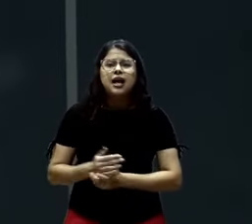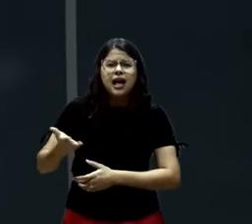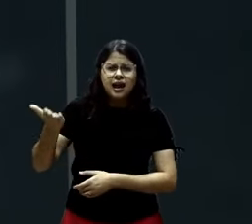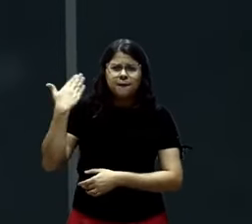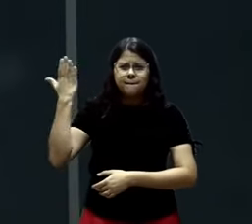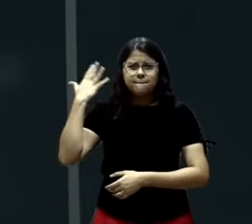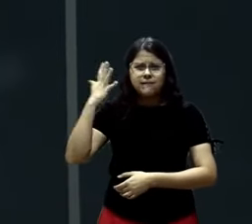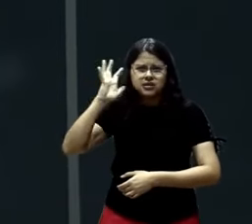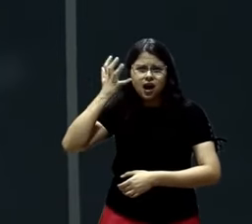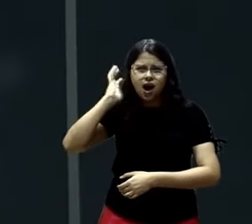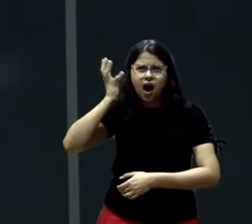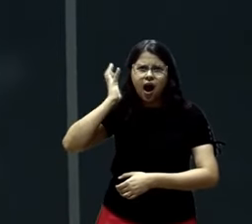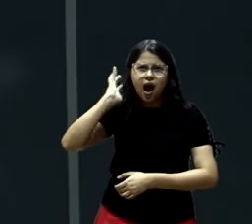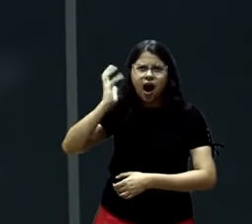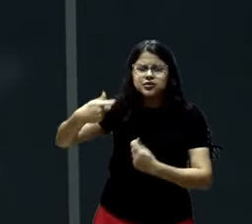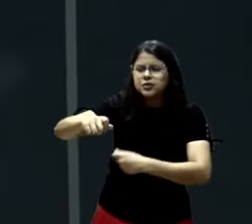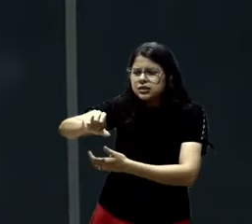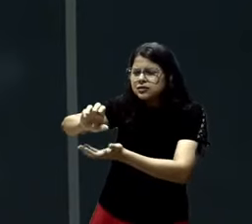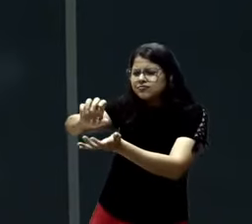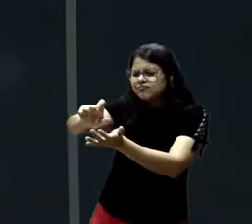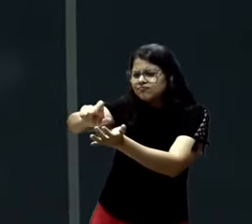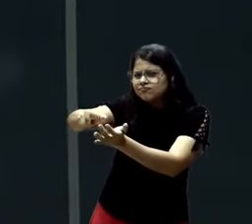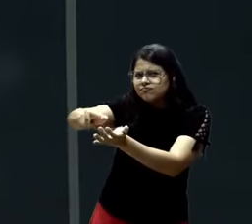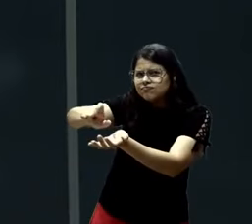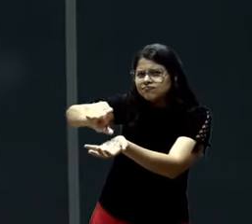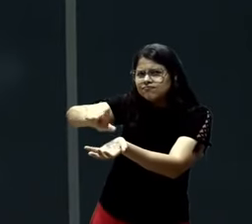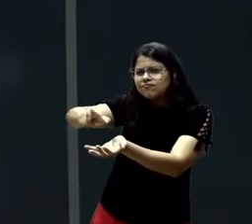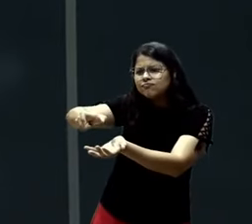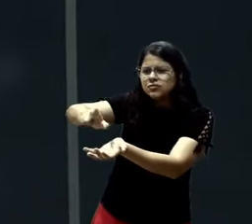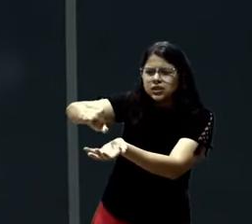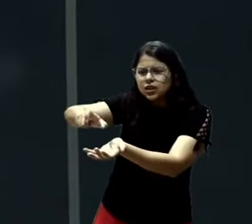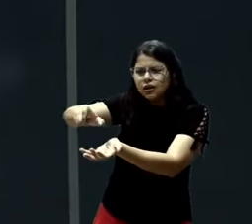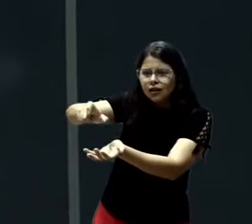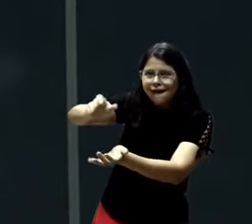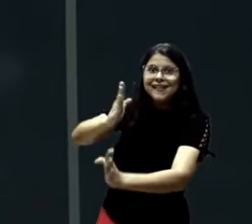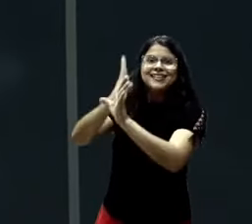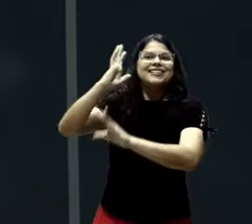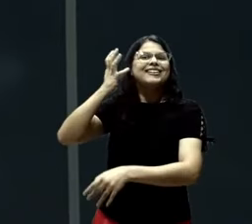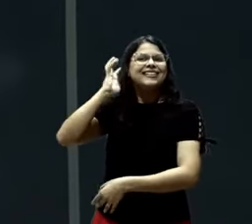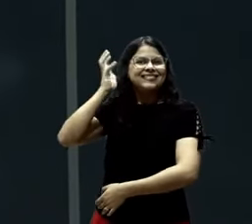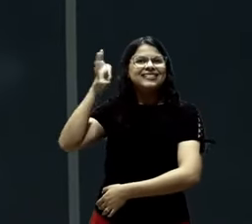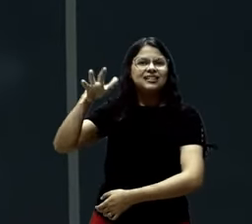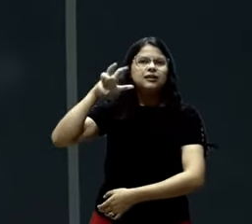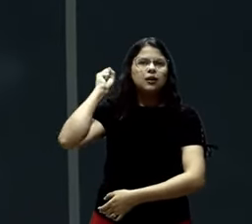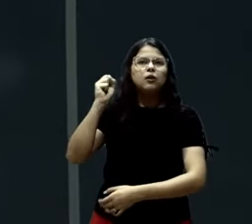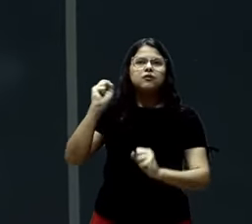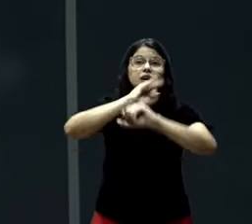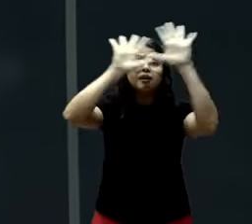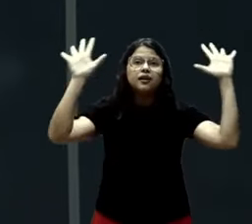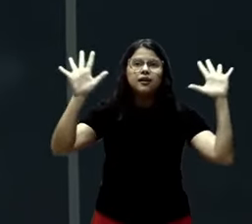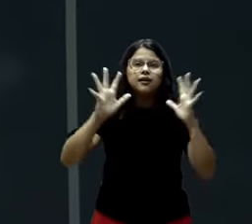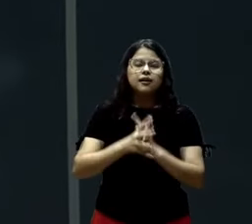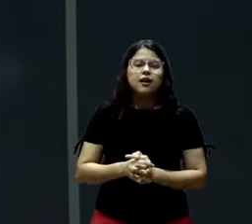chiando, chiando, até que chegava num momentinho, meu pastor dizia isso, que entrava numa sintonia fina e clara, não